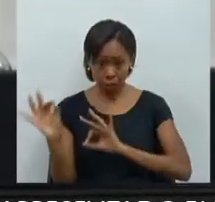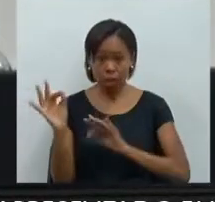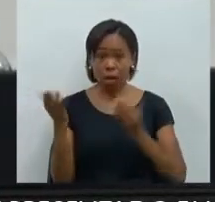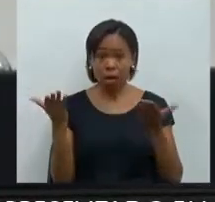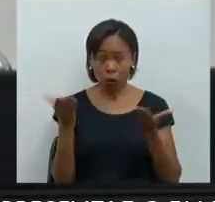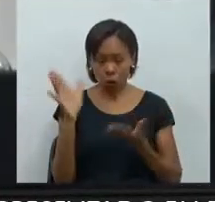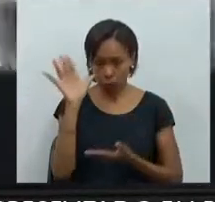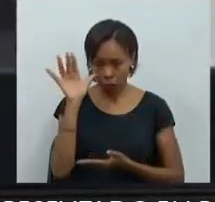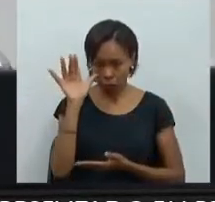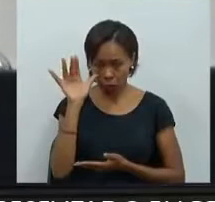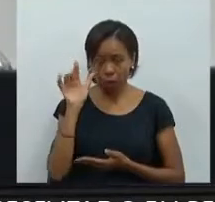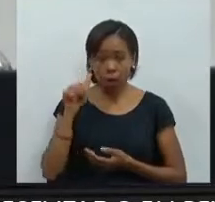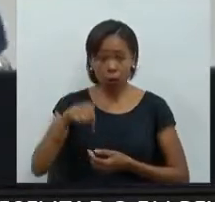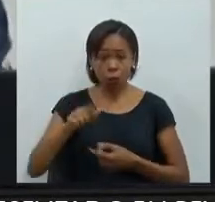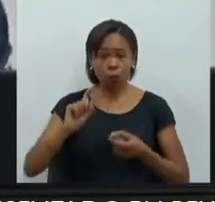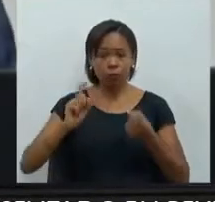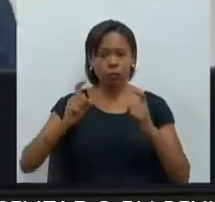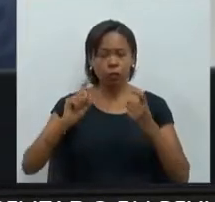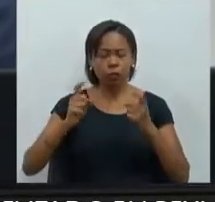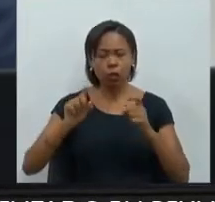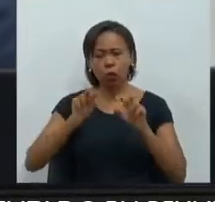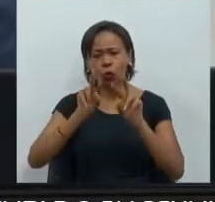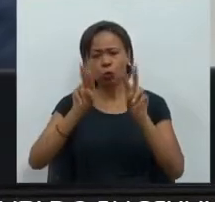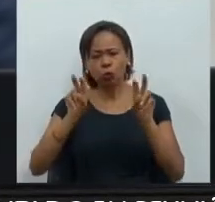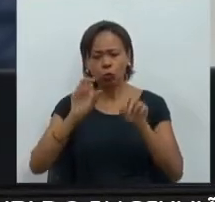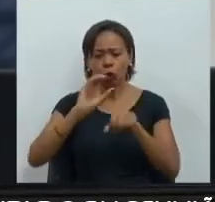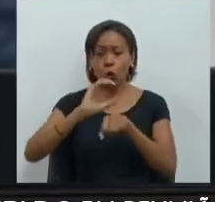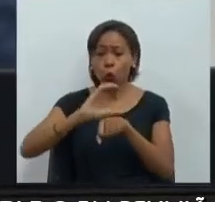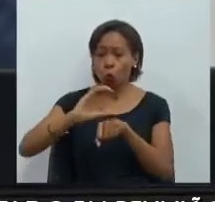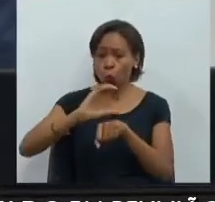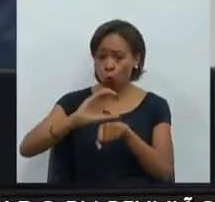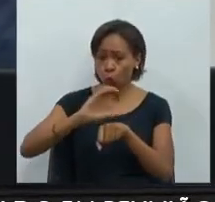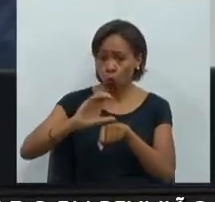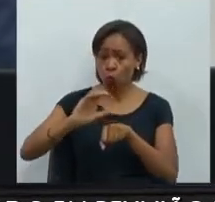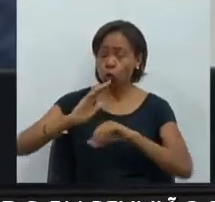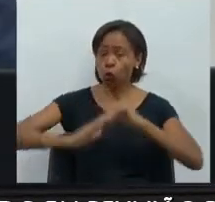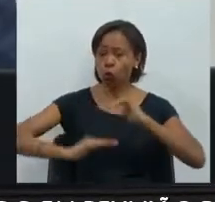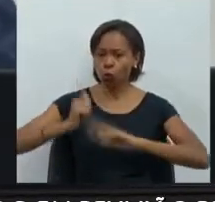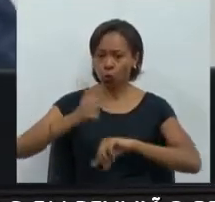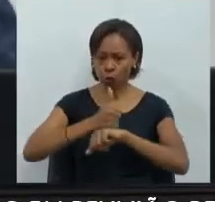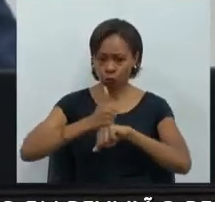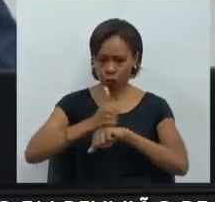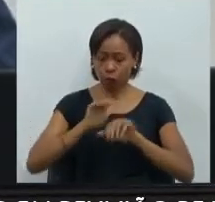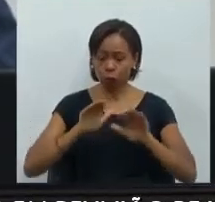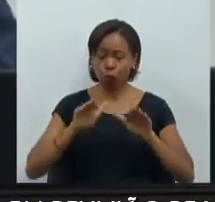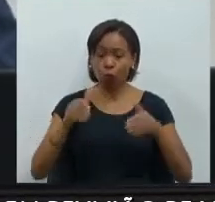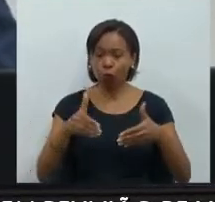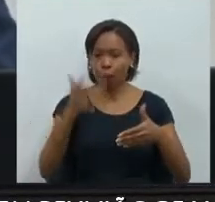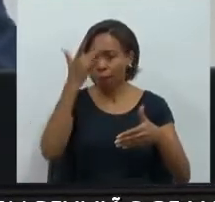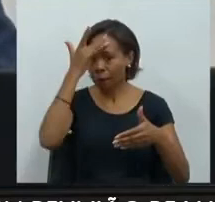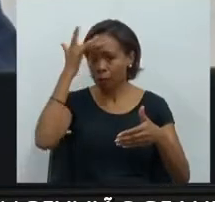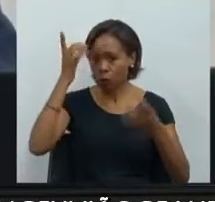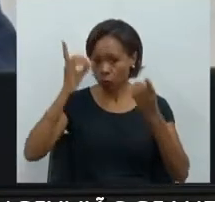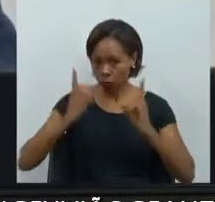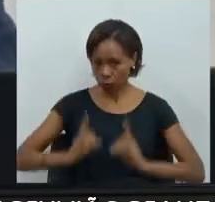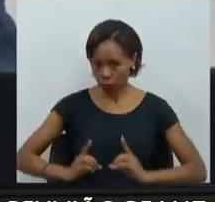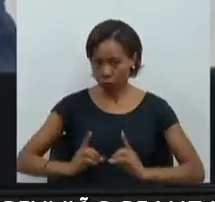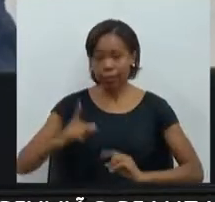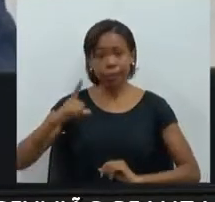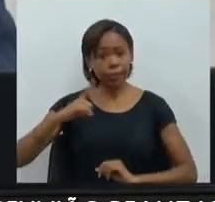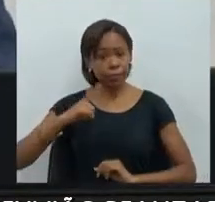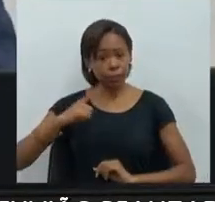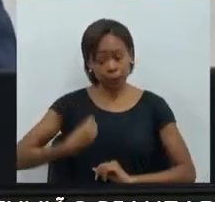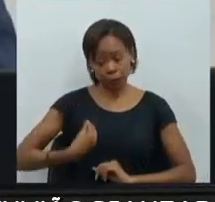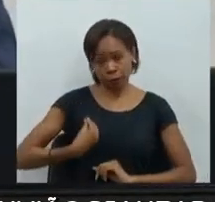reunião, debatendo a oferta de curso profissionalizante para as pessoas com deficiência, com a participação de diretor das escolas especiais